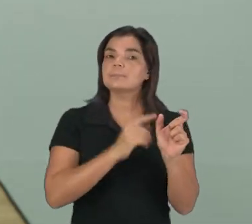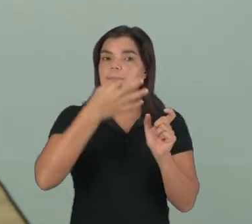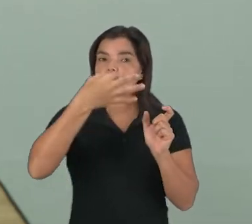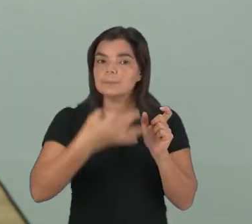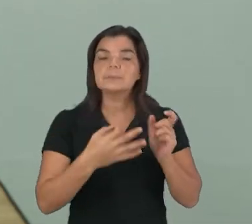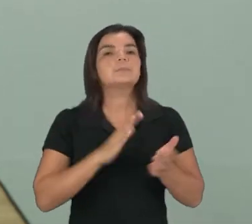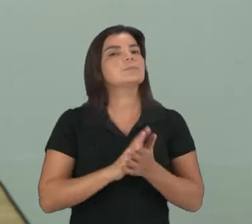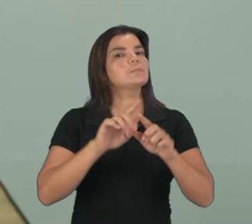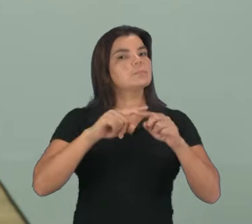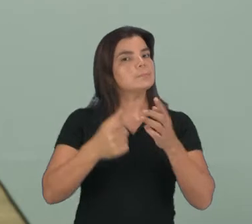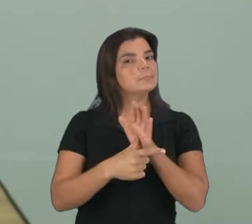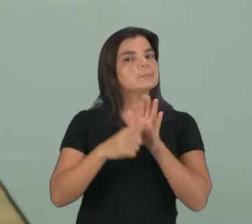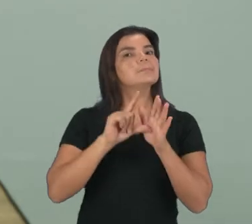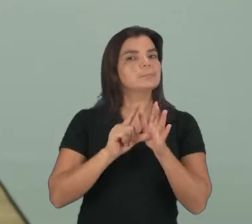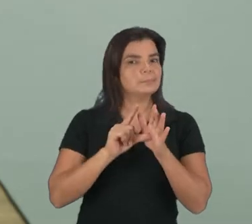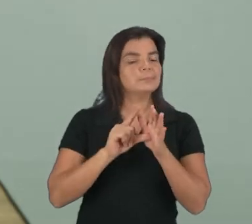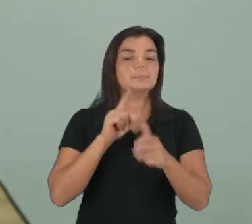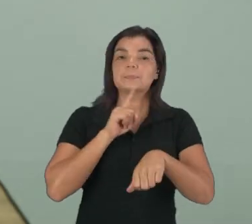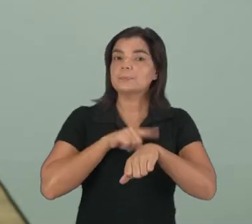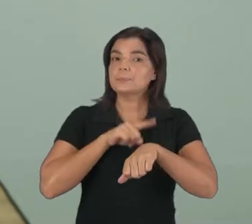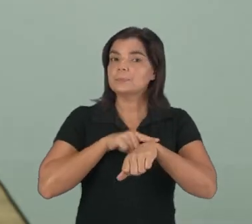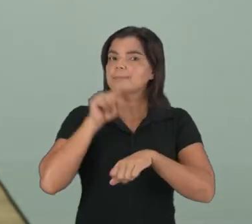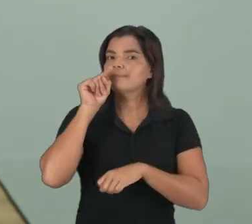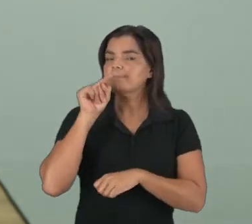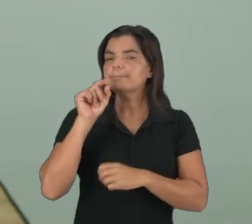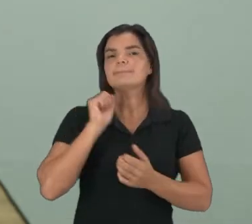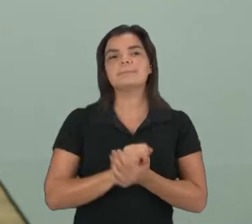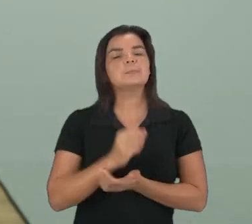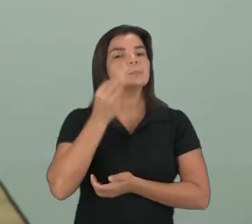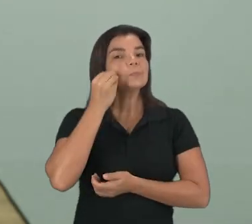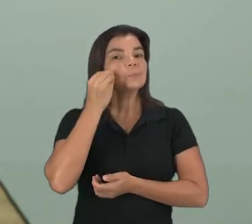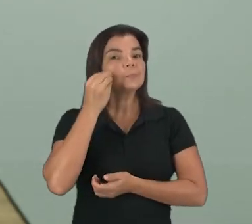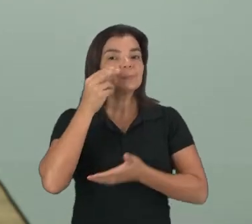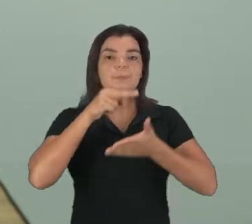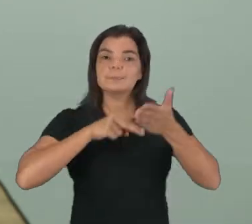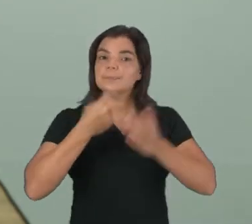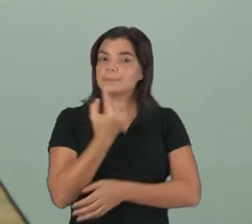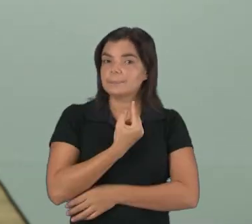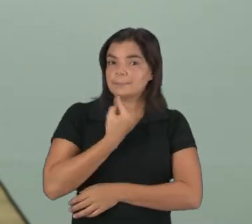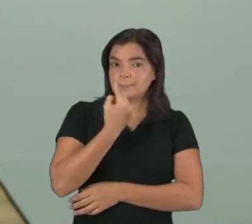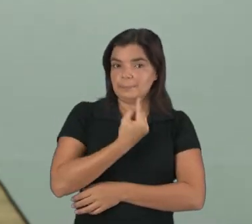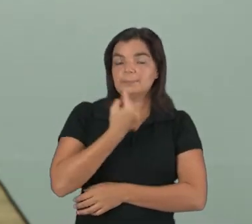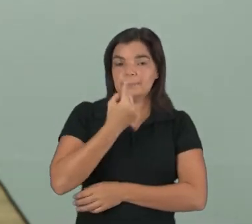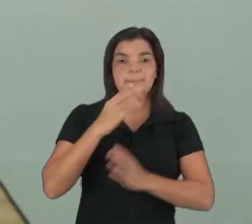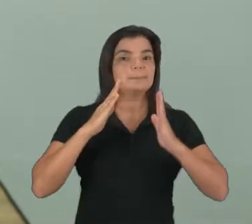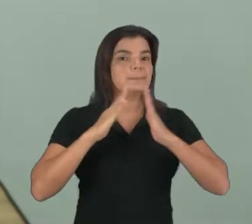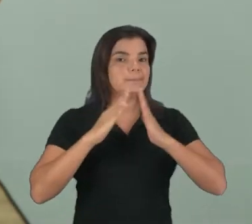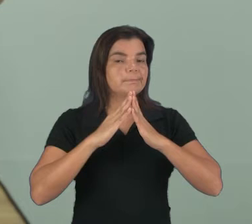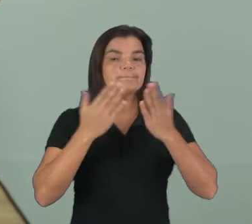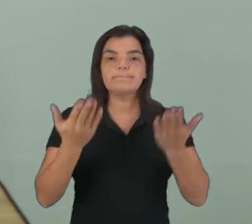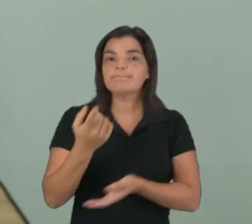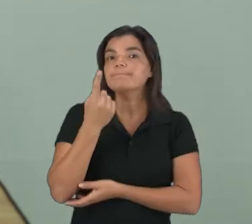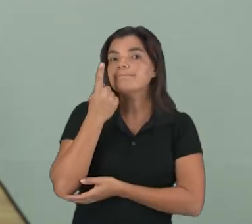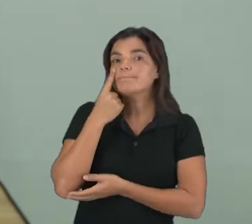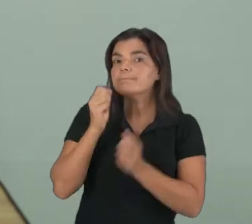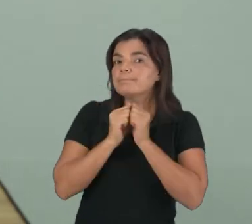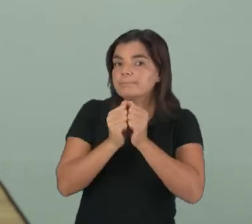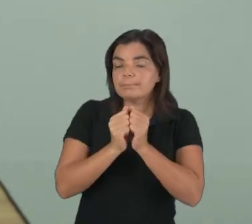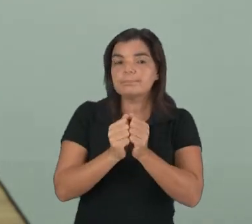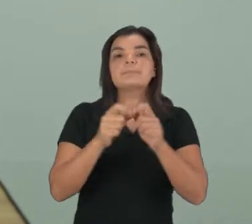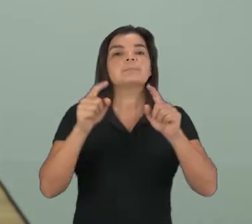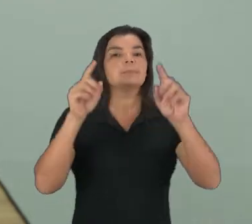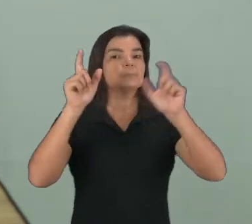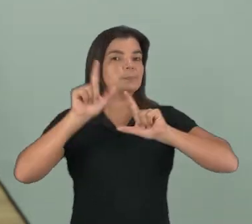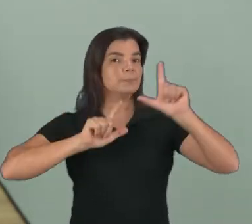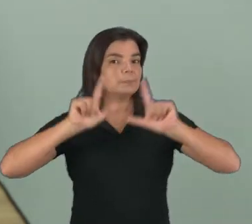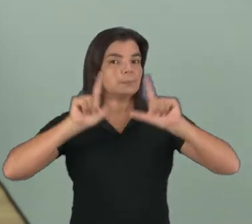certo? Mas antes, eu vou dar um tempinho para você tentar realizar essa leitura sozinho aí de casa. Então, observa junto comigo aí na